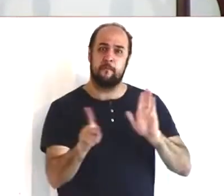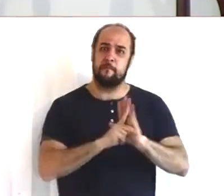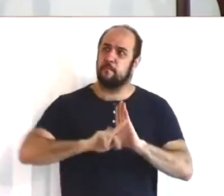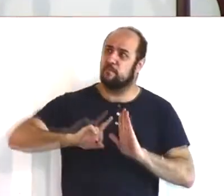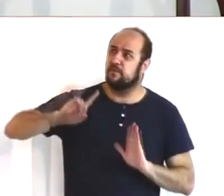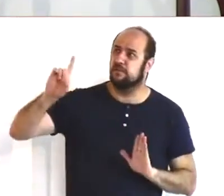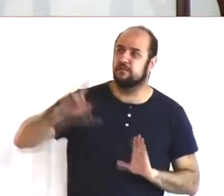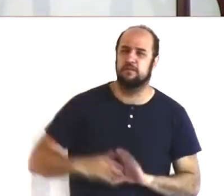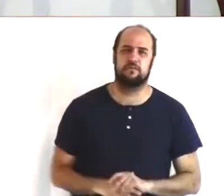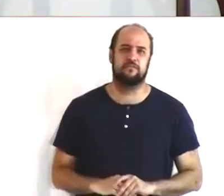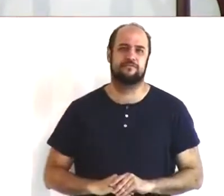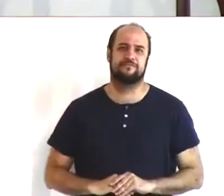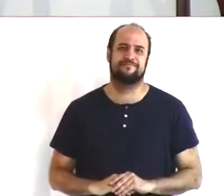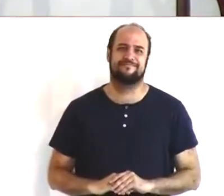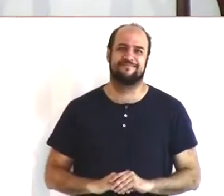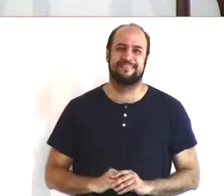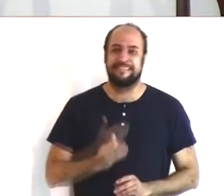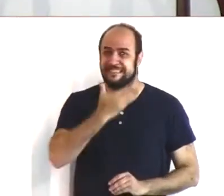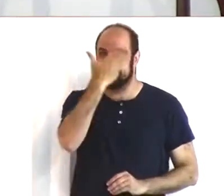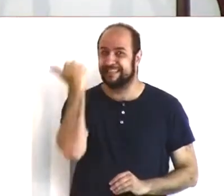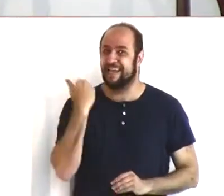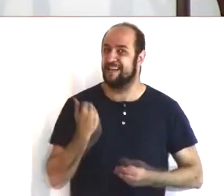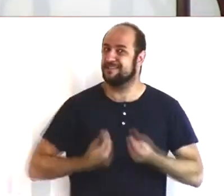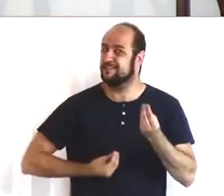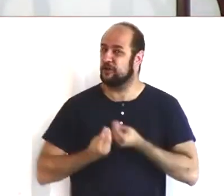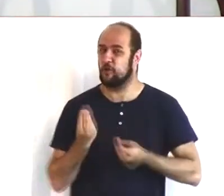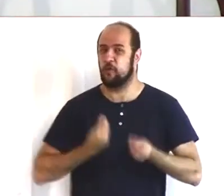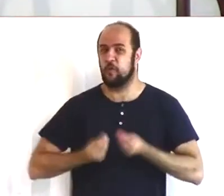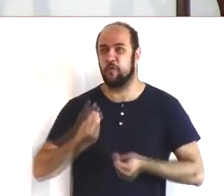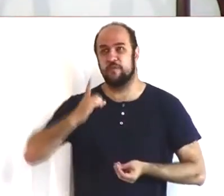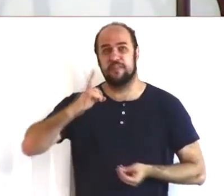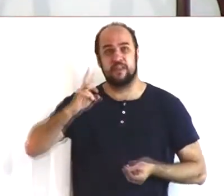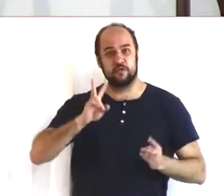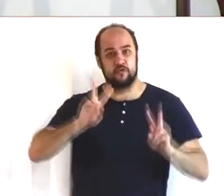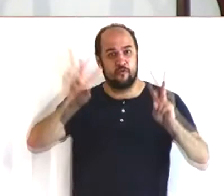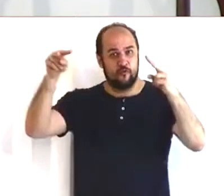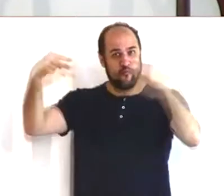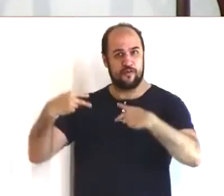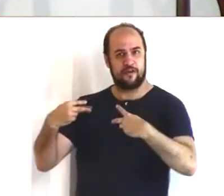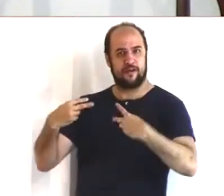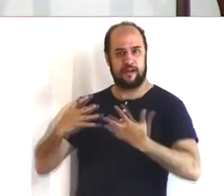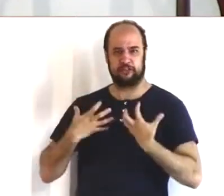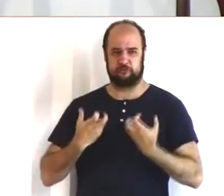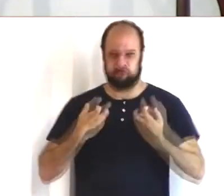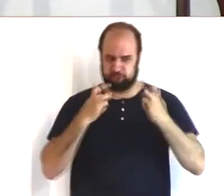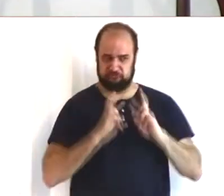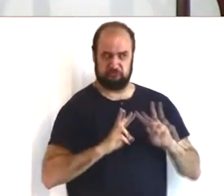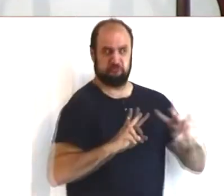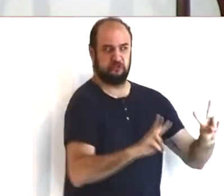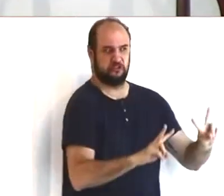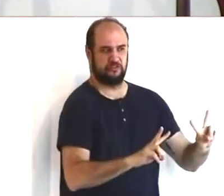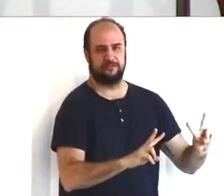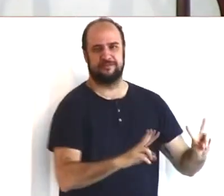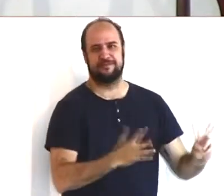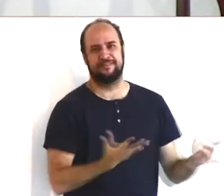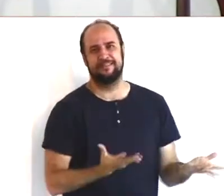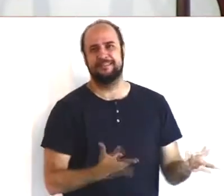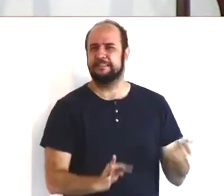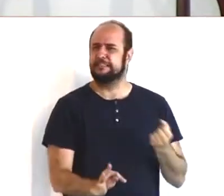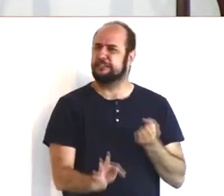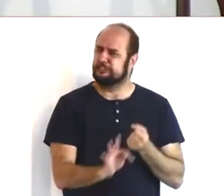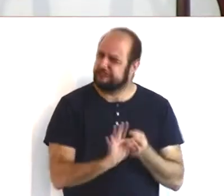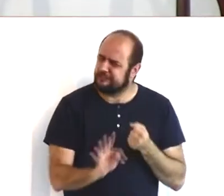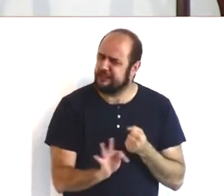nunca nós nos colocamos na questão de como Deus nos vê. Nós olhamos como nós queremos ver. Mas Tiago